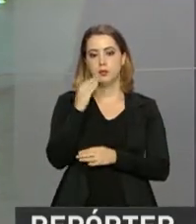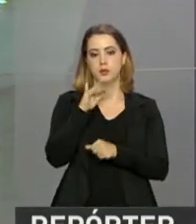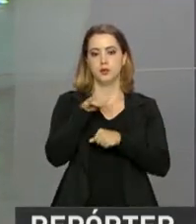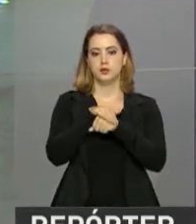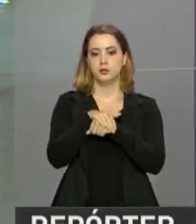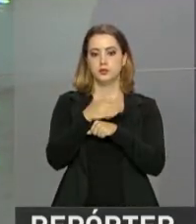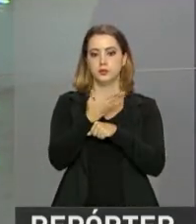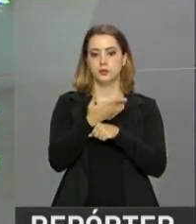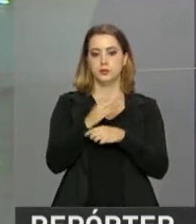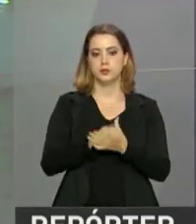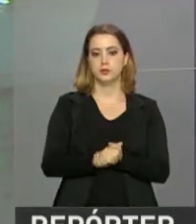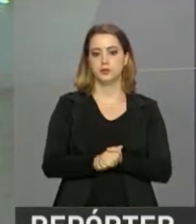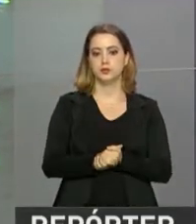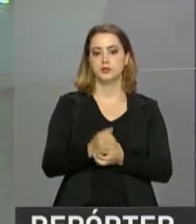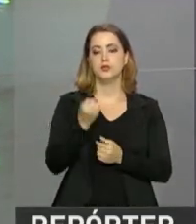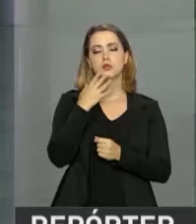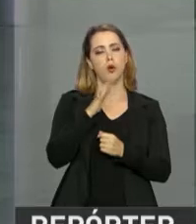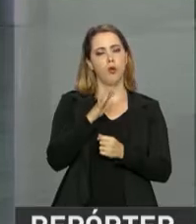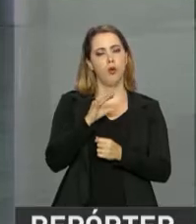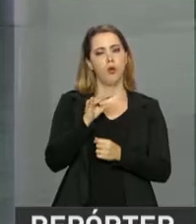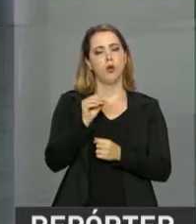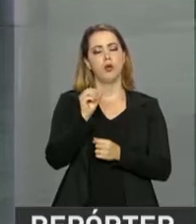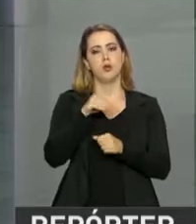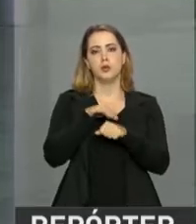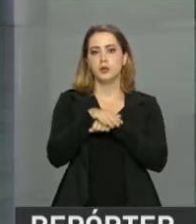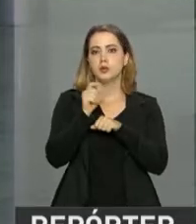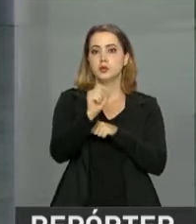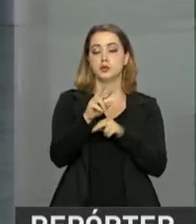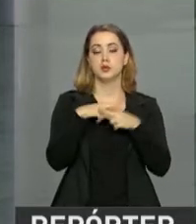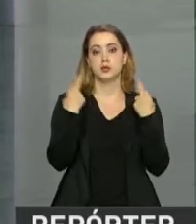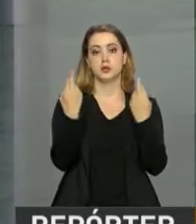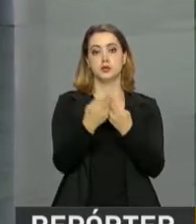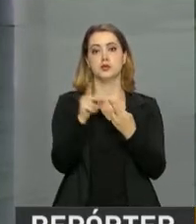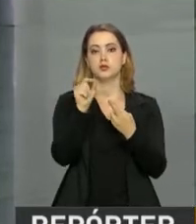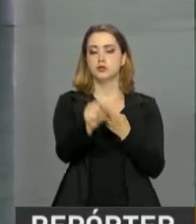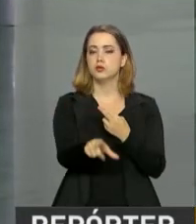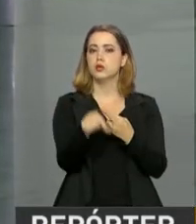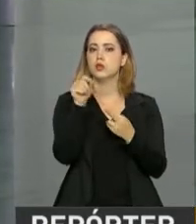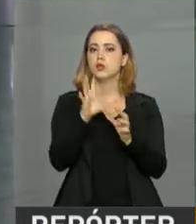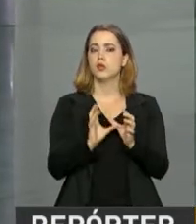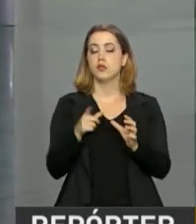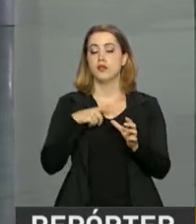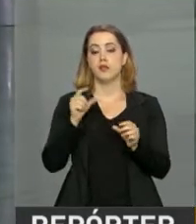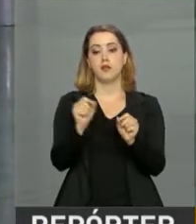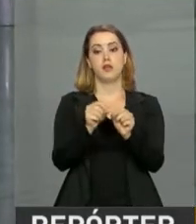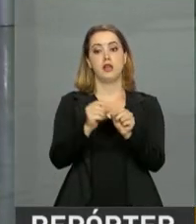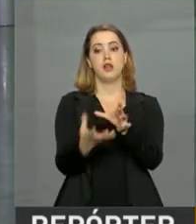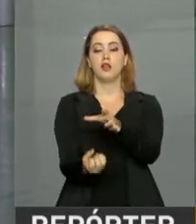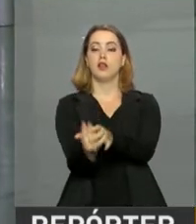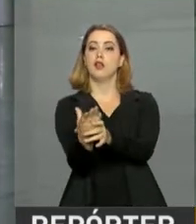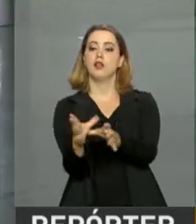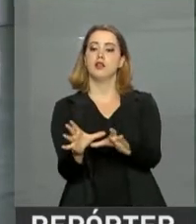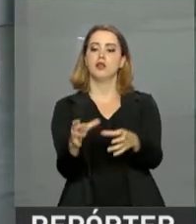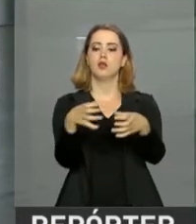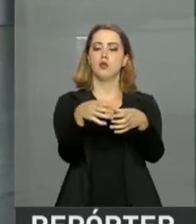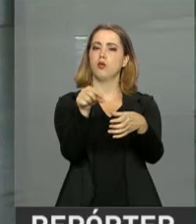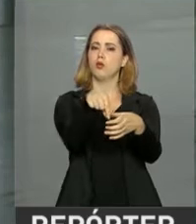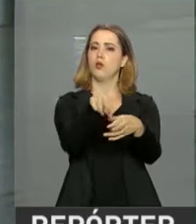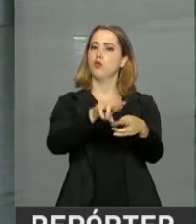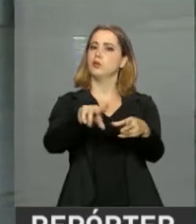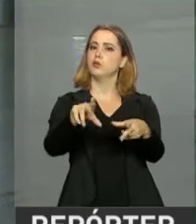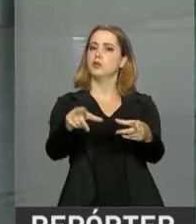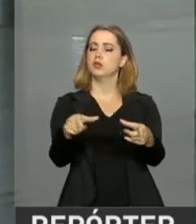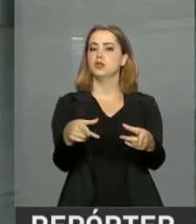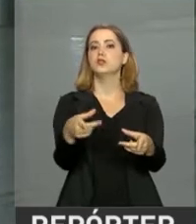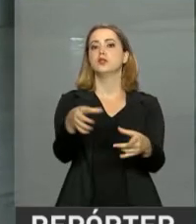paulo boa noite zé luís ficou decidido nesta reunião que uma comissão com representantes de diferentes órgãos do governo